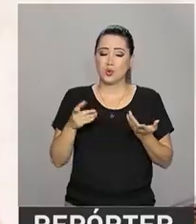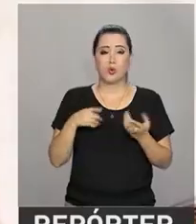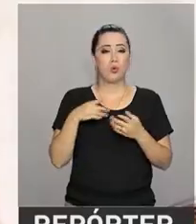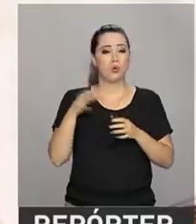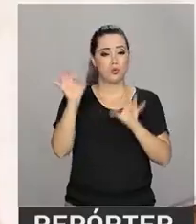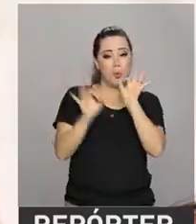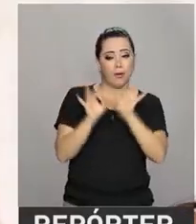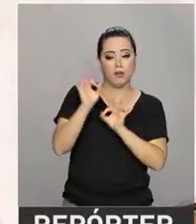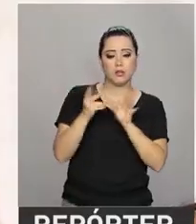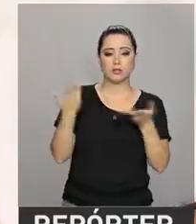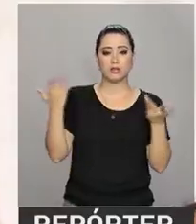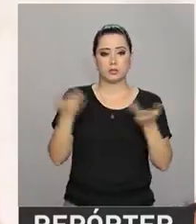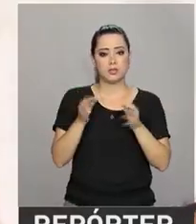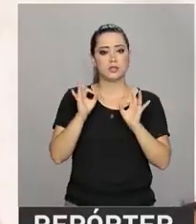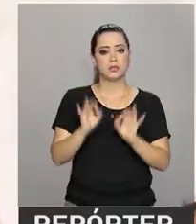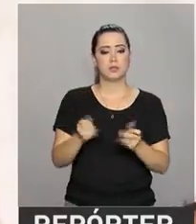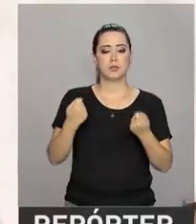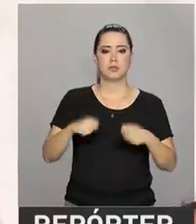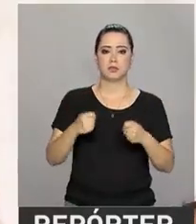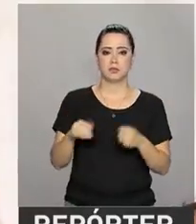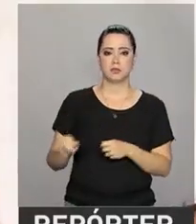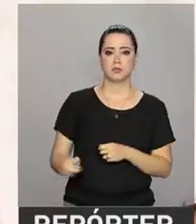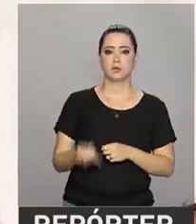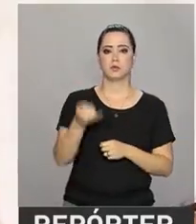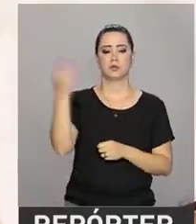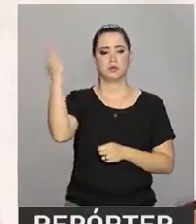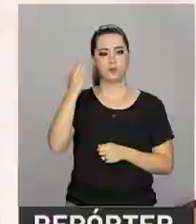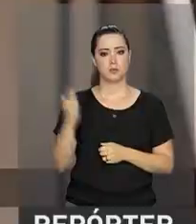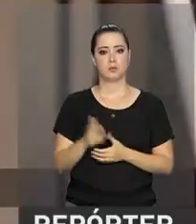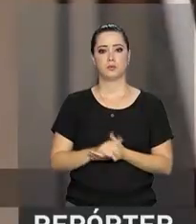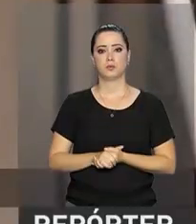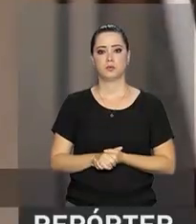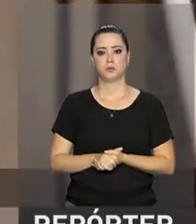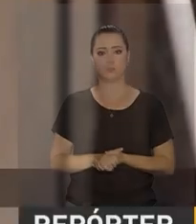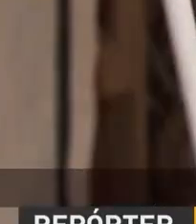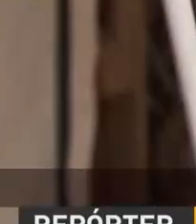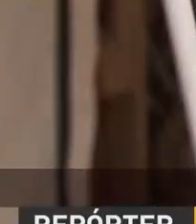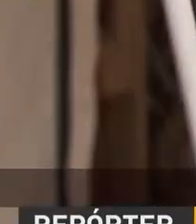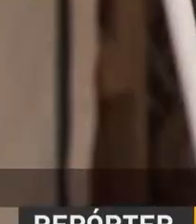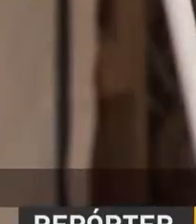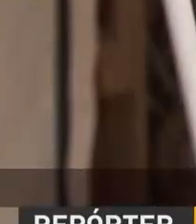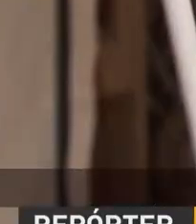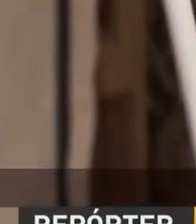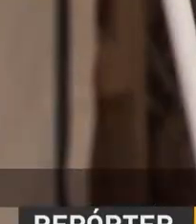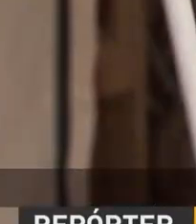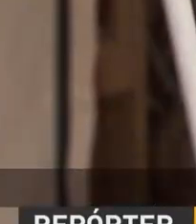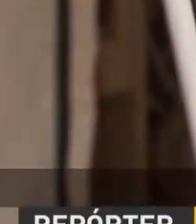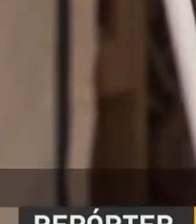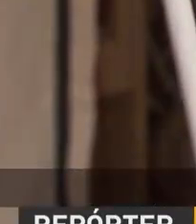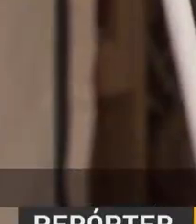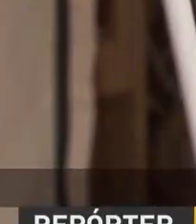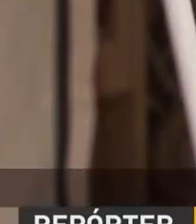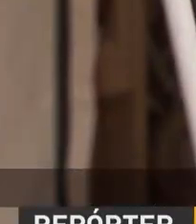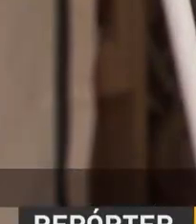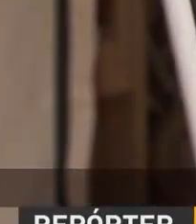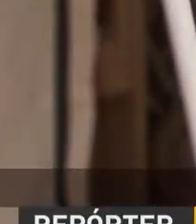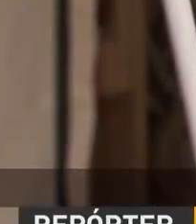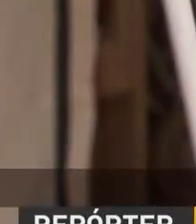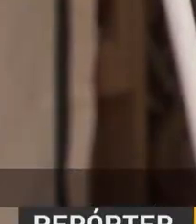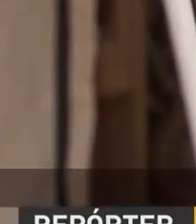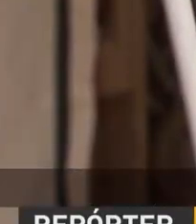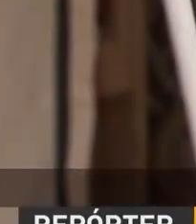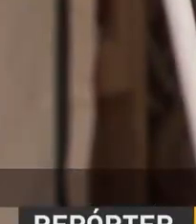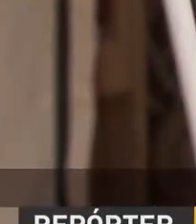plano é fazer dar certo a chance que está tendo no Brasil. Quero, primeiro que todo, conseguir um emprego,